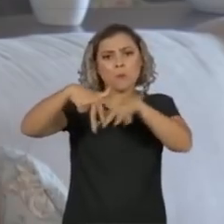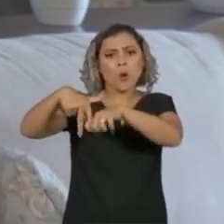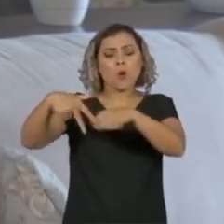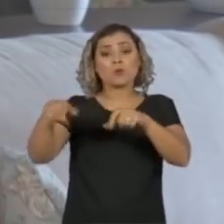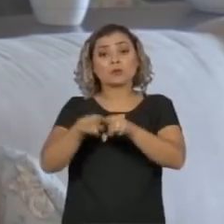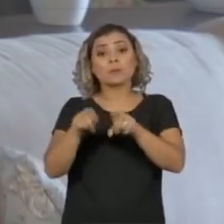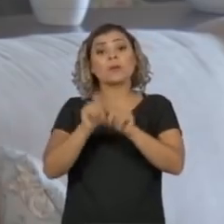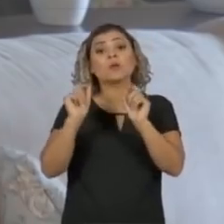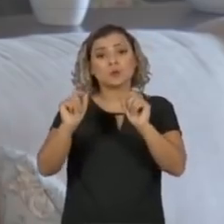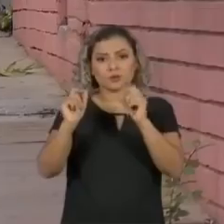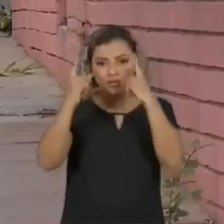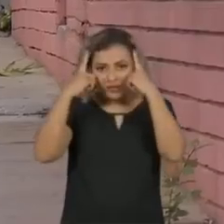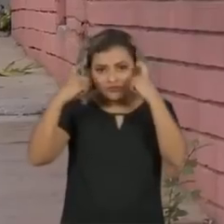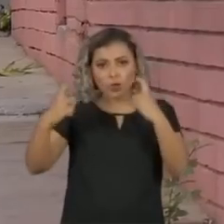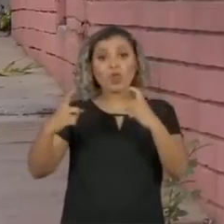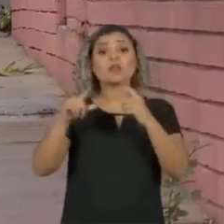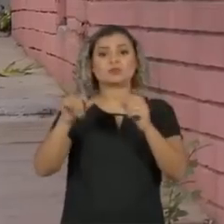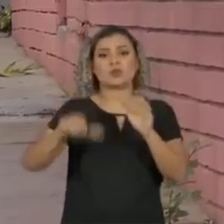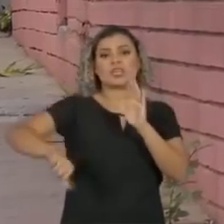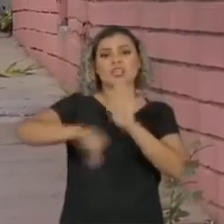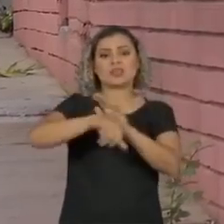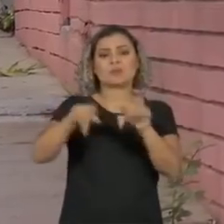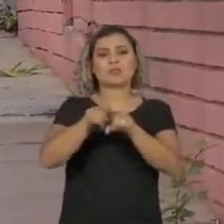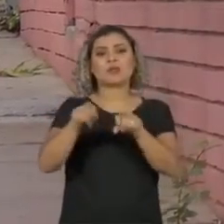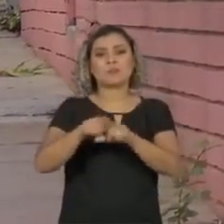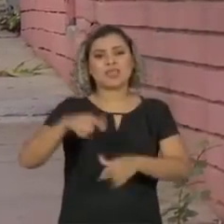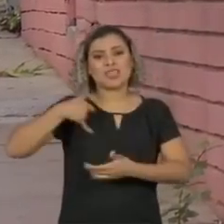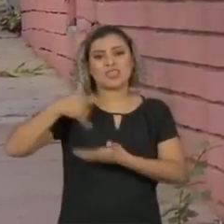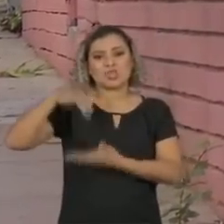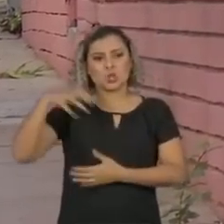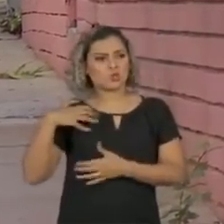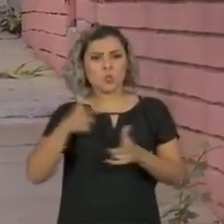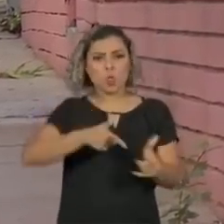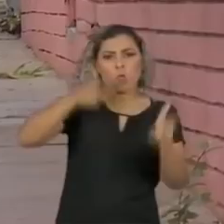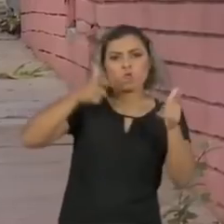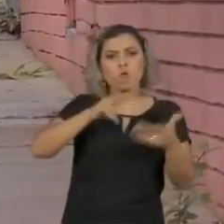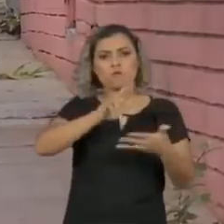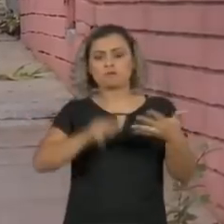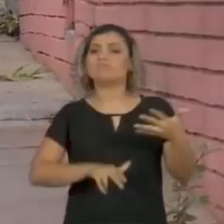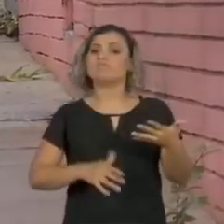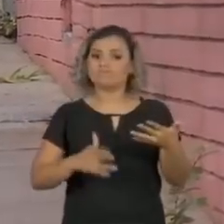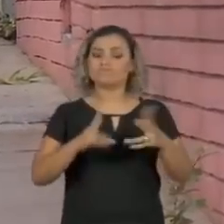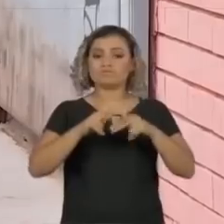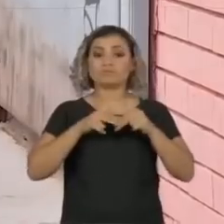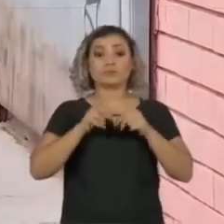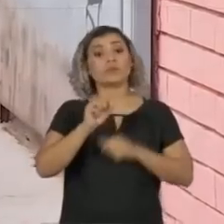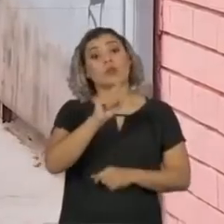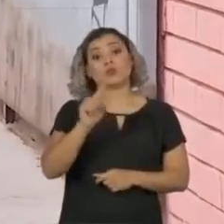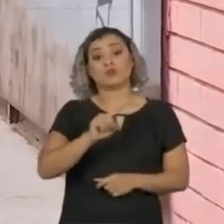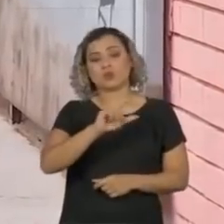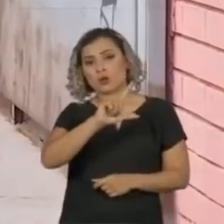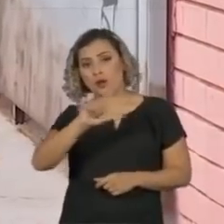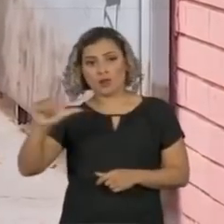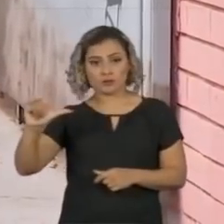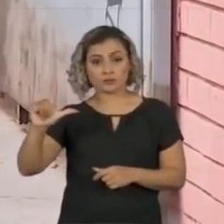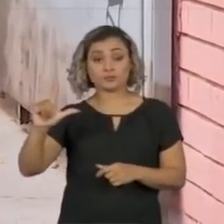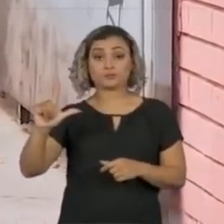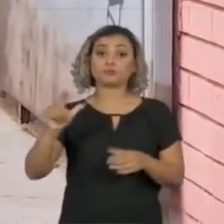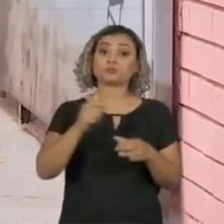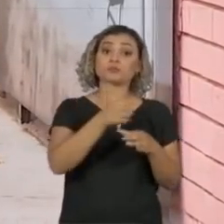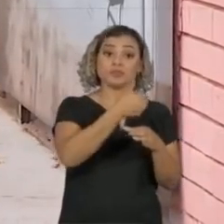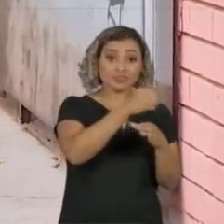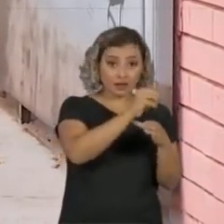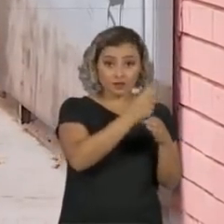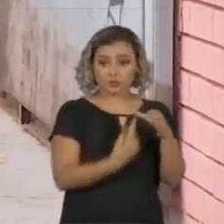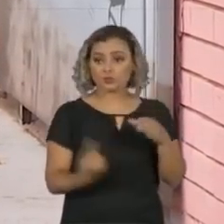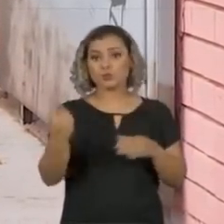idoso um alvo preferencial. A maioria dos paulistanos isolados está na Zona Leste. Só 1 em cada 10 sai